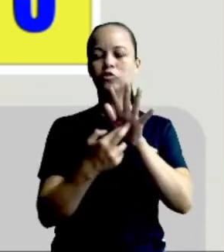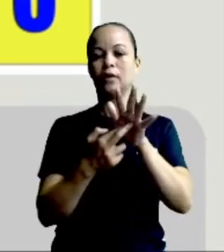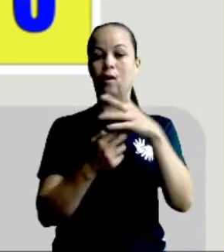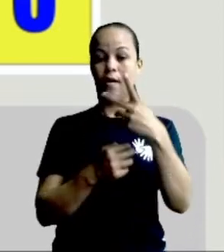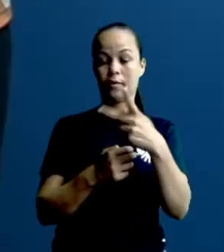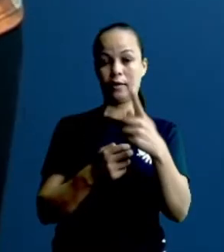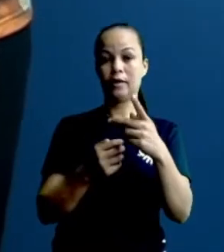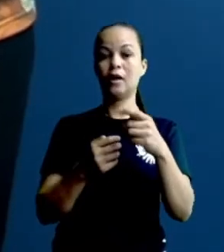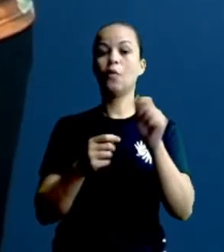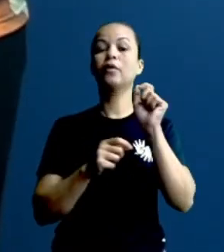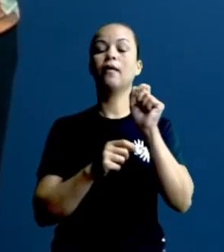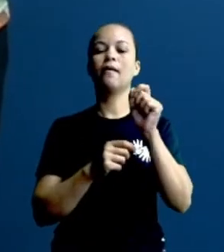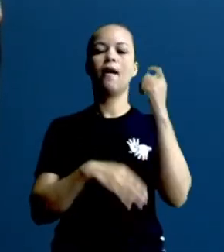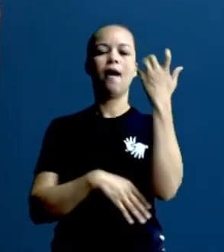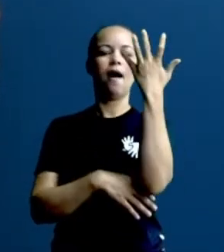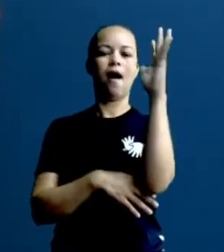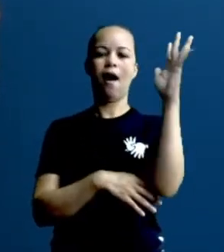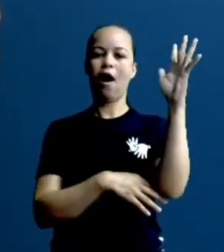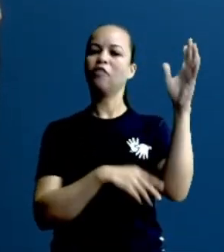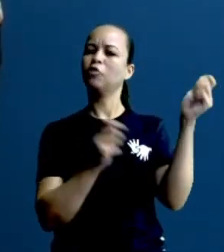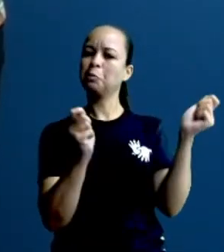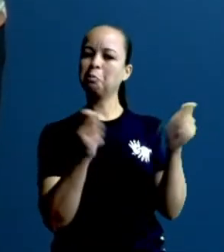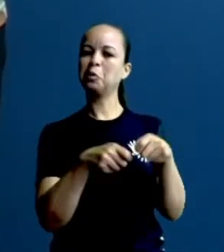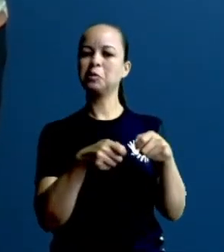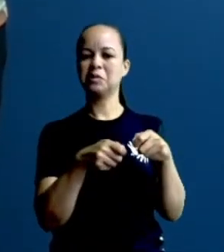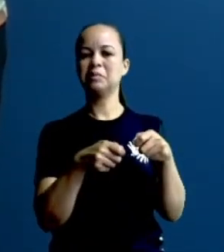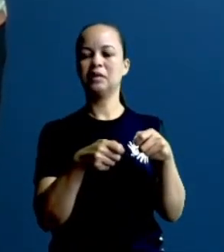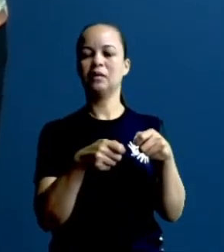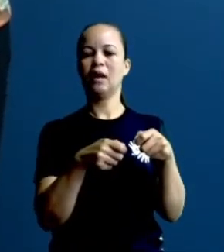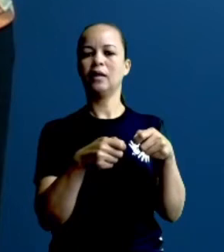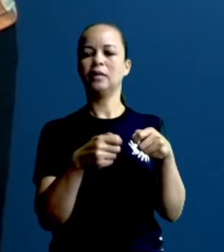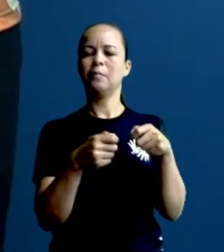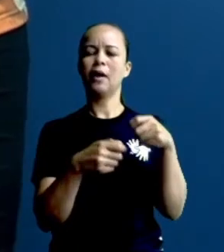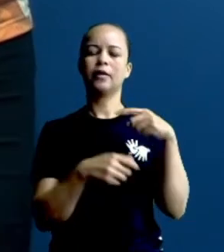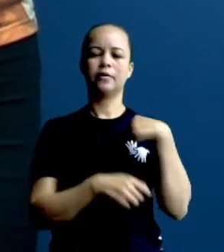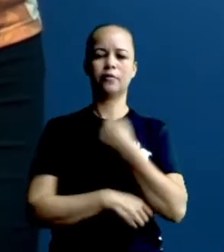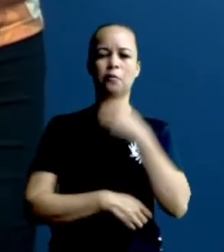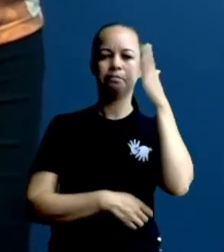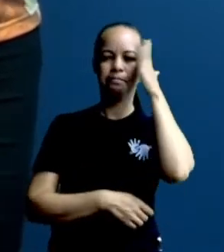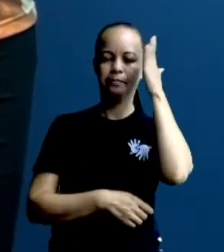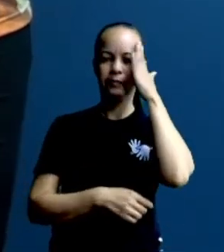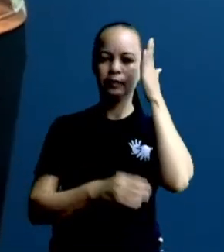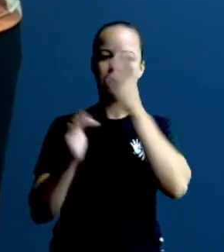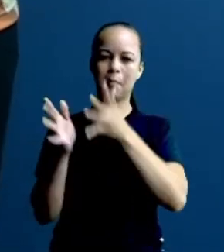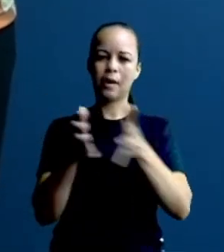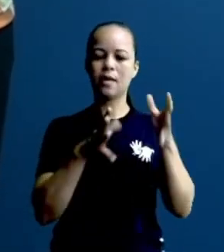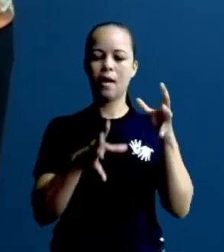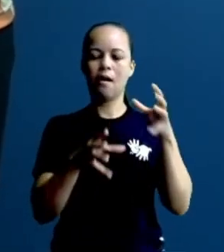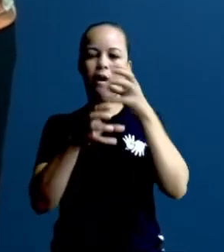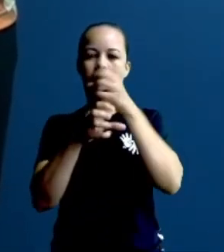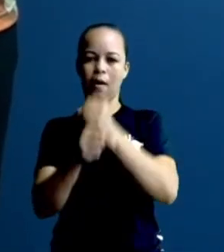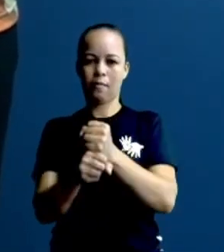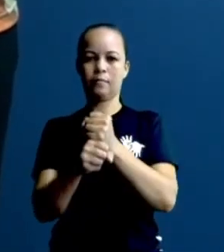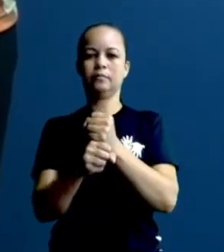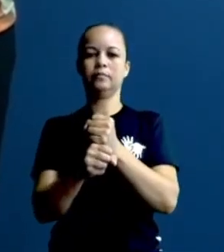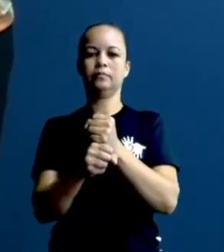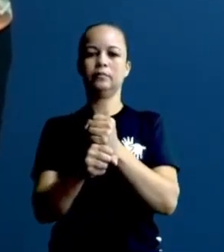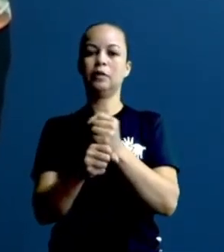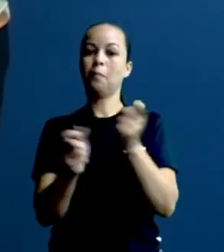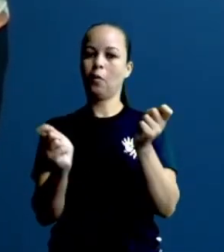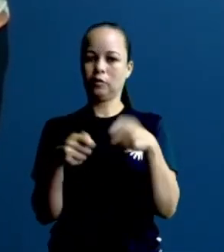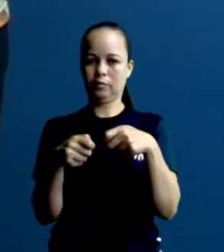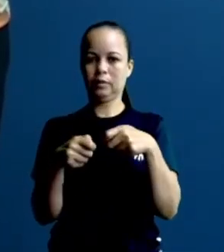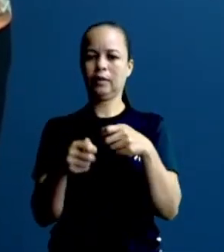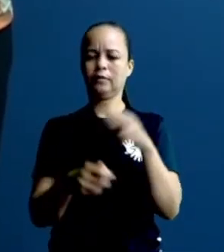árvore, né, de possibilidades para que a gente possa compreender um pouco e aí passar para esse cálculo de